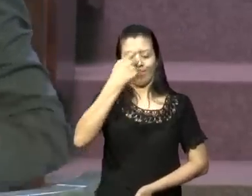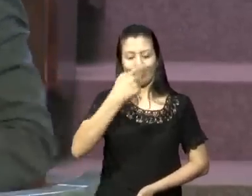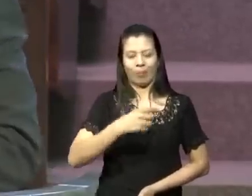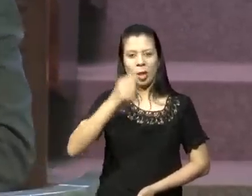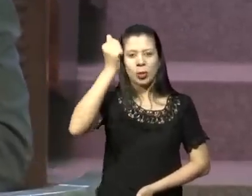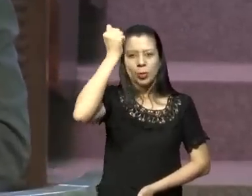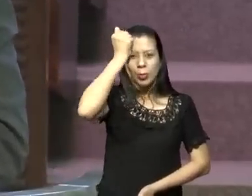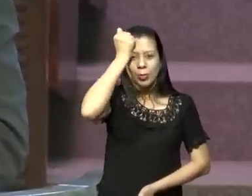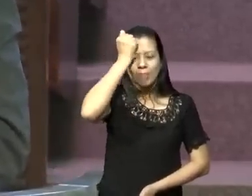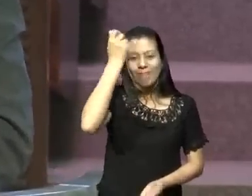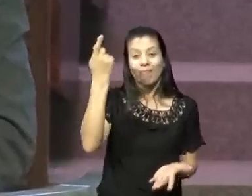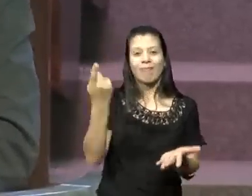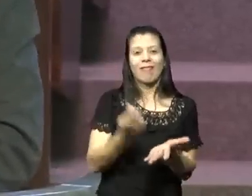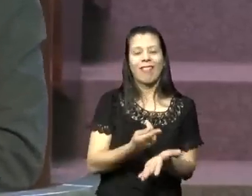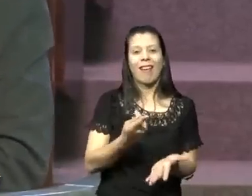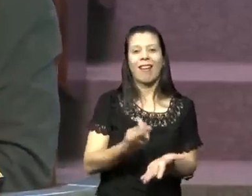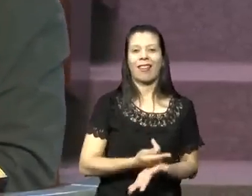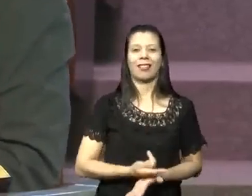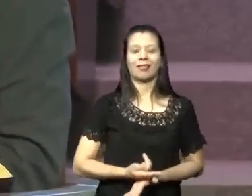Jesus